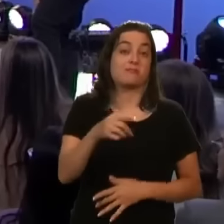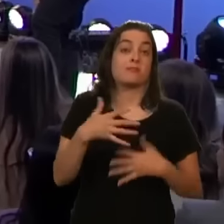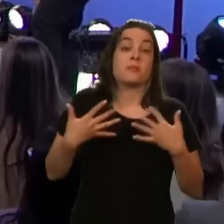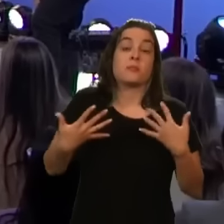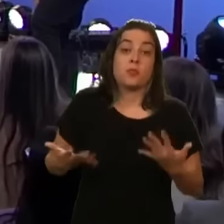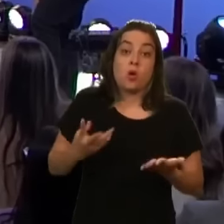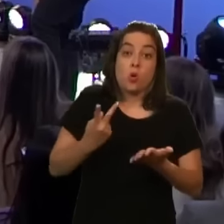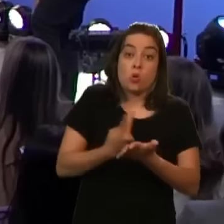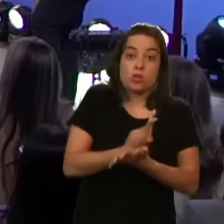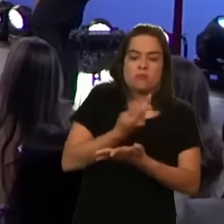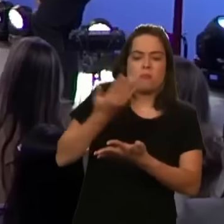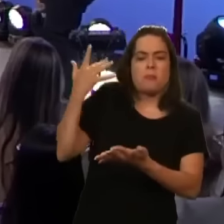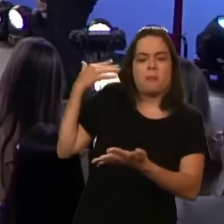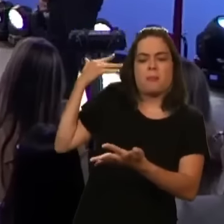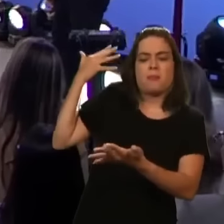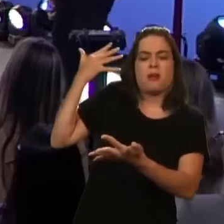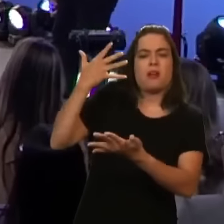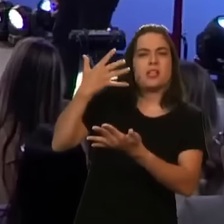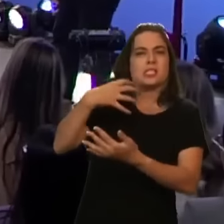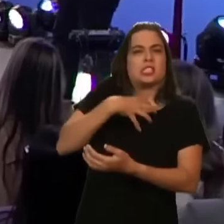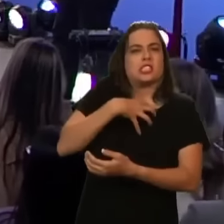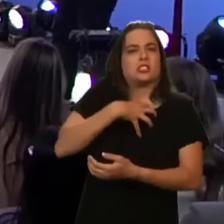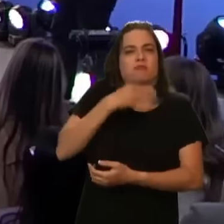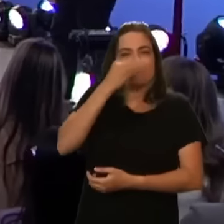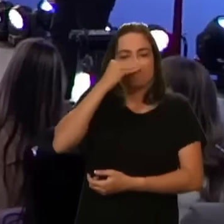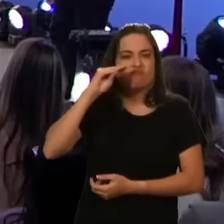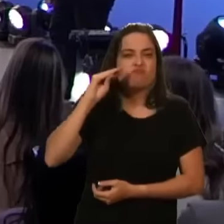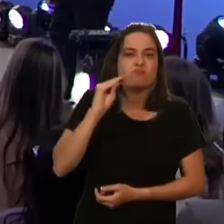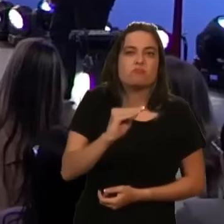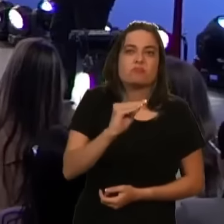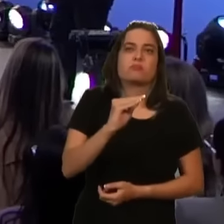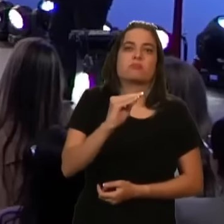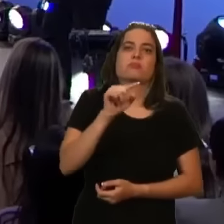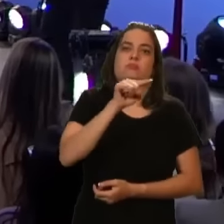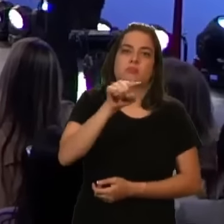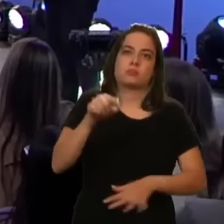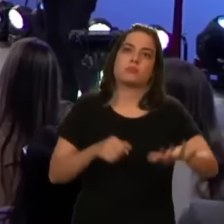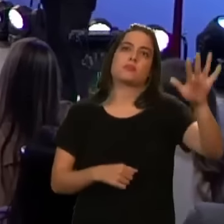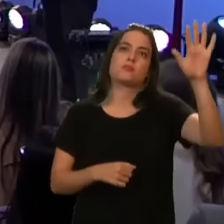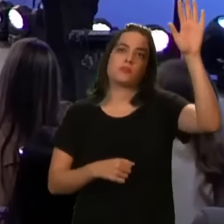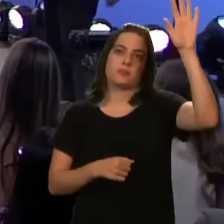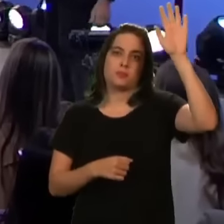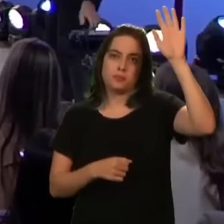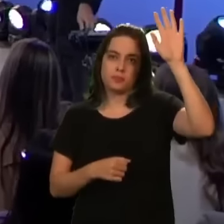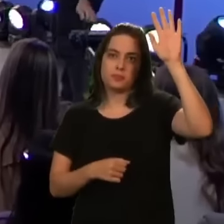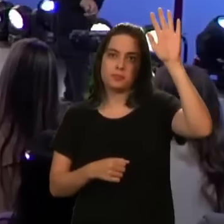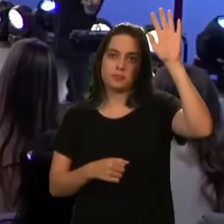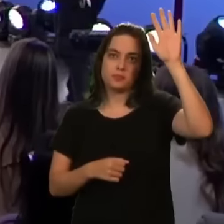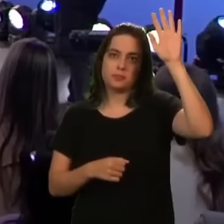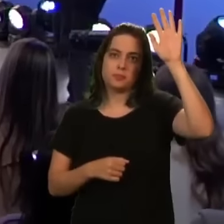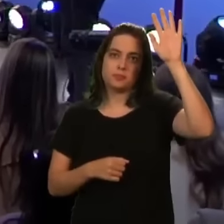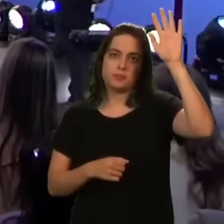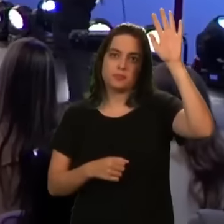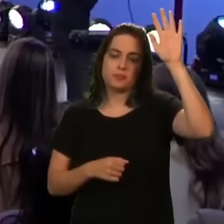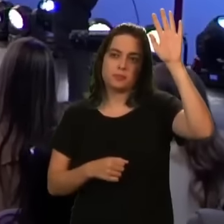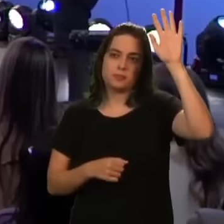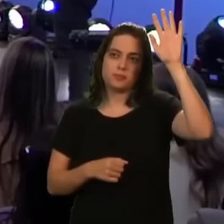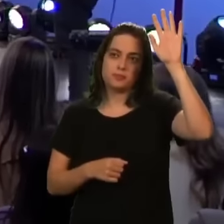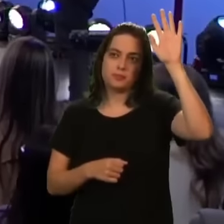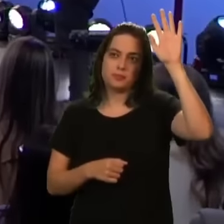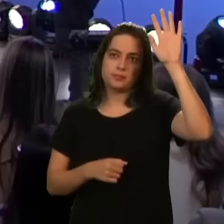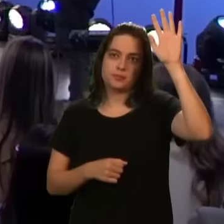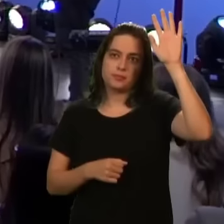no ventre por rejeição, eu queria que você levantasse sua mão no seu lugar. Fica a sua mão